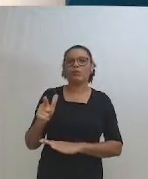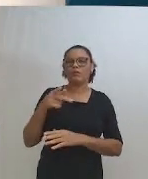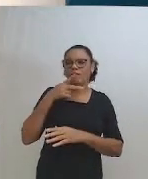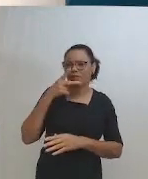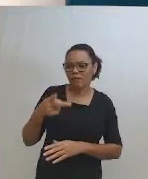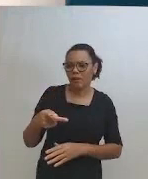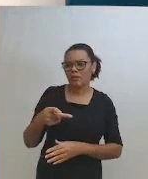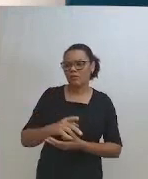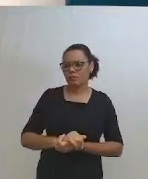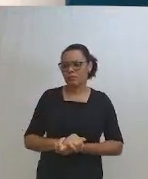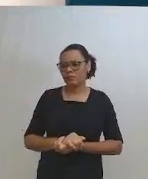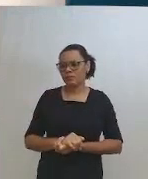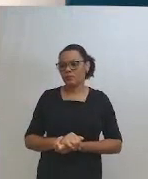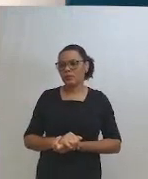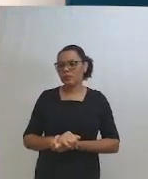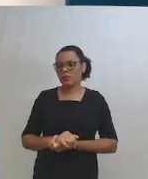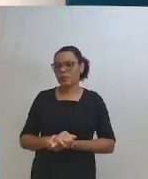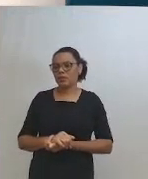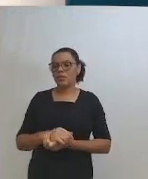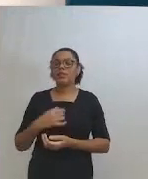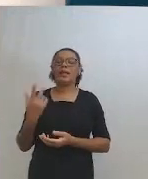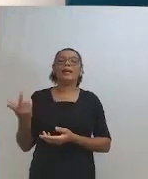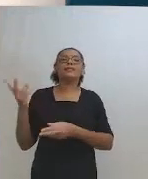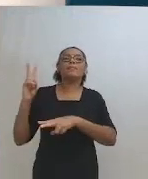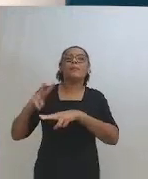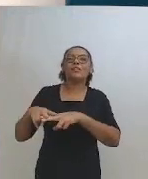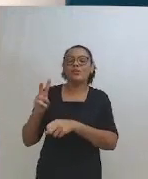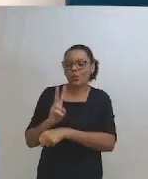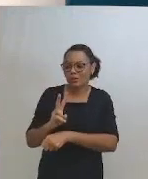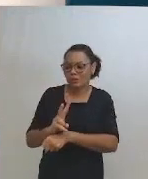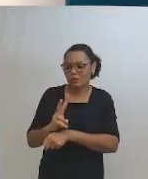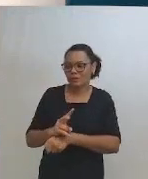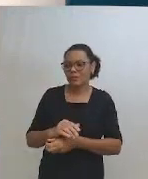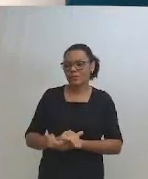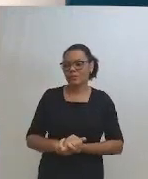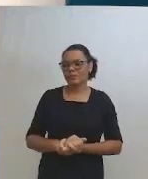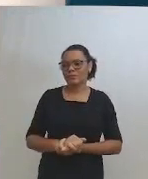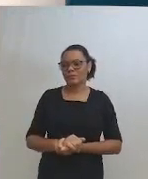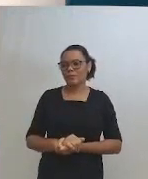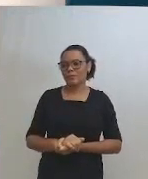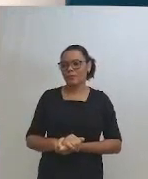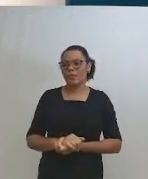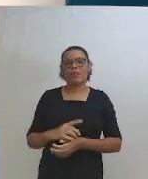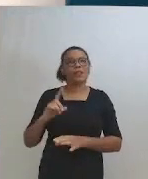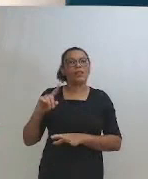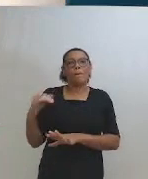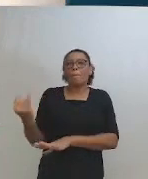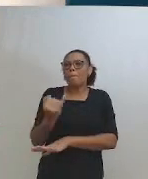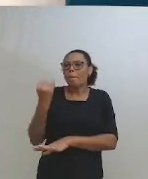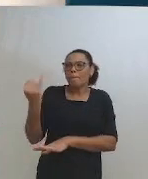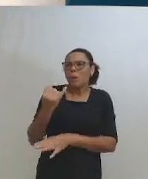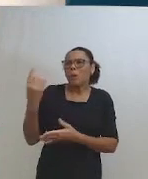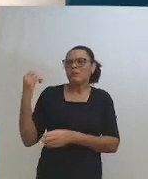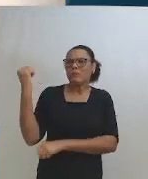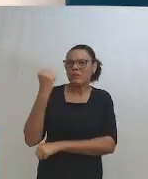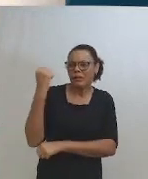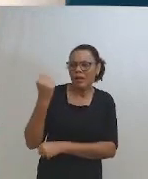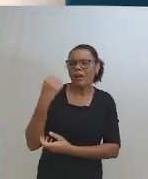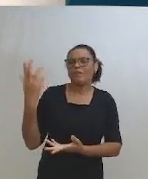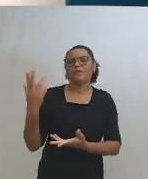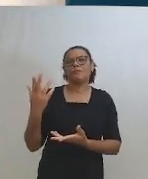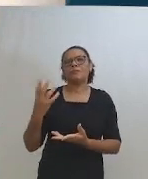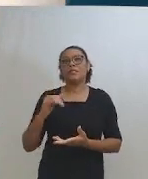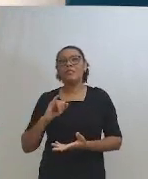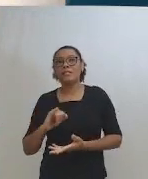vivemos na era das prisões cautelares. Prende-se o indivíduo, não importa a gravidade em concreto, não importa a satisfação que a